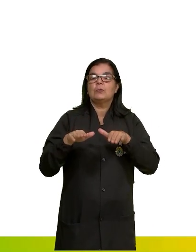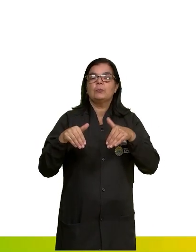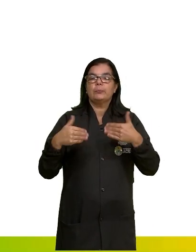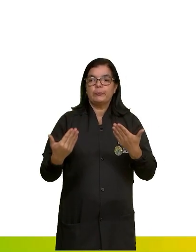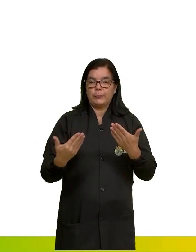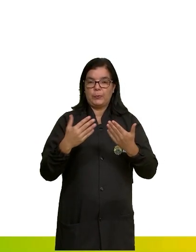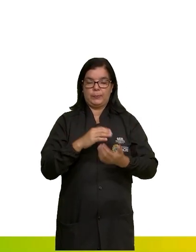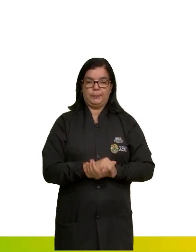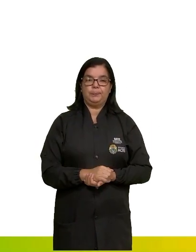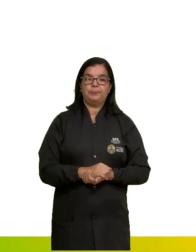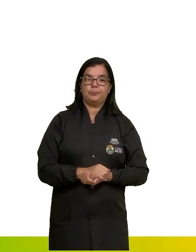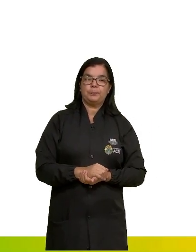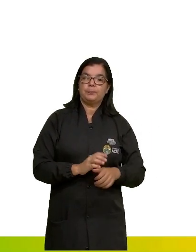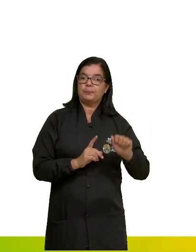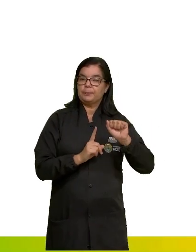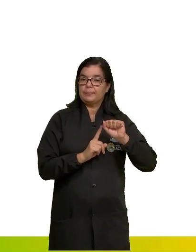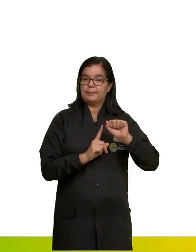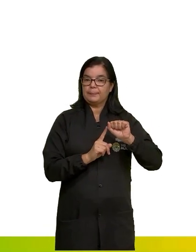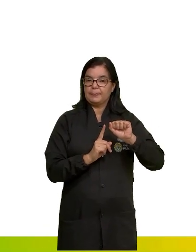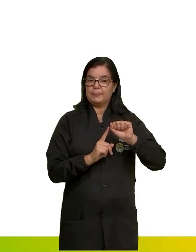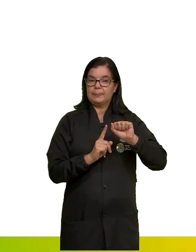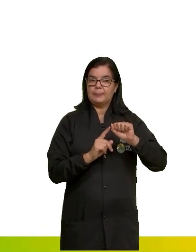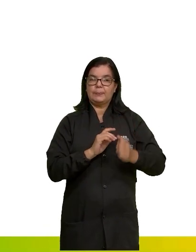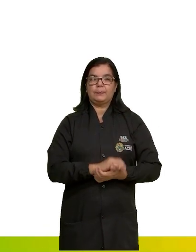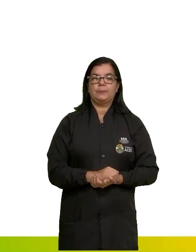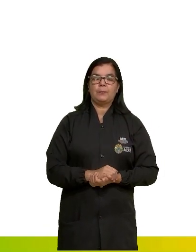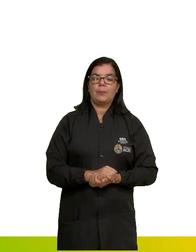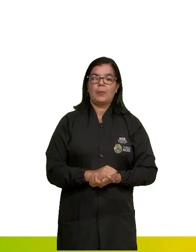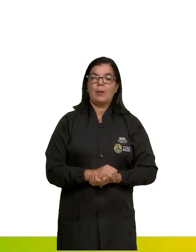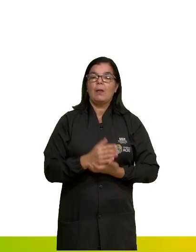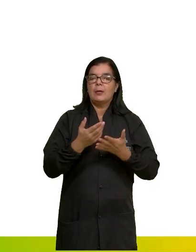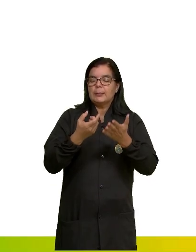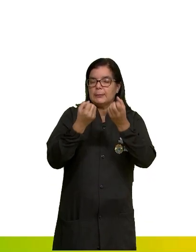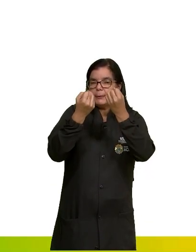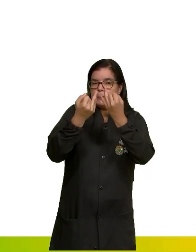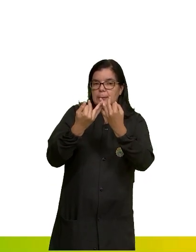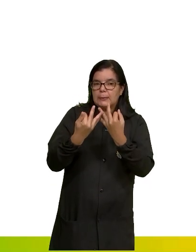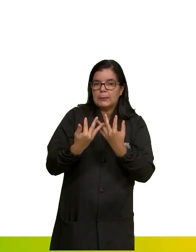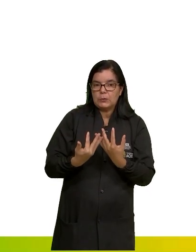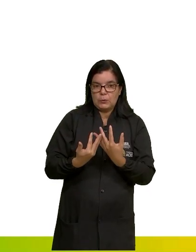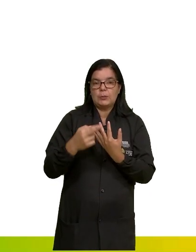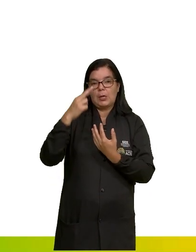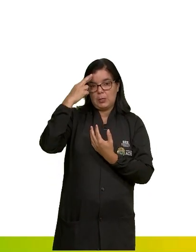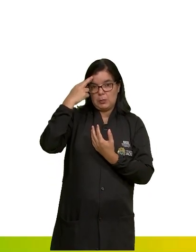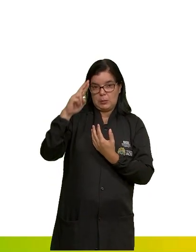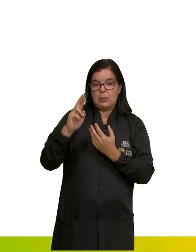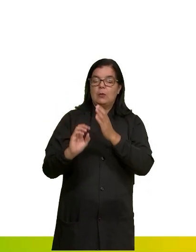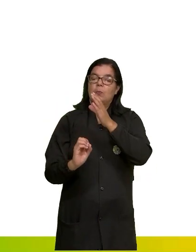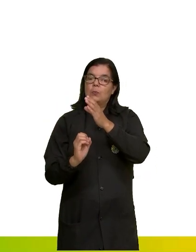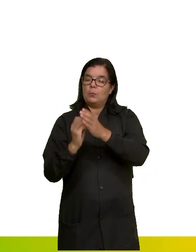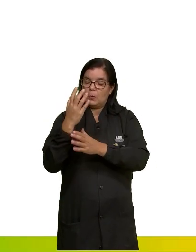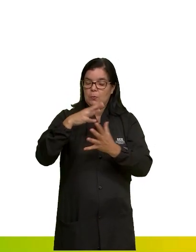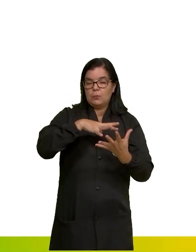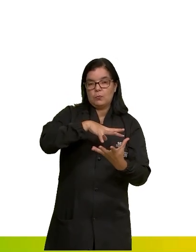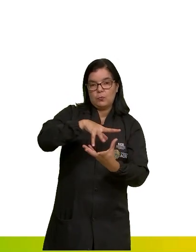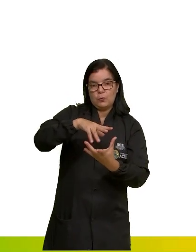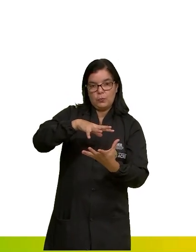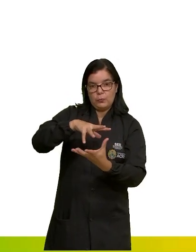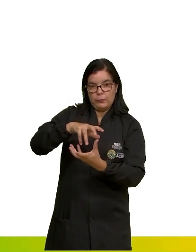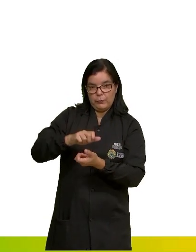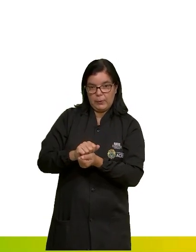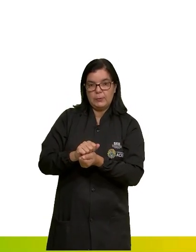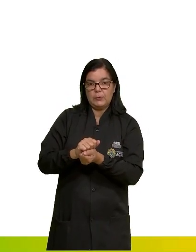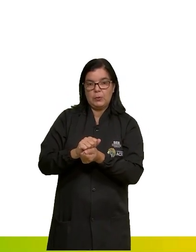mitologia por: letra A, buscar explicações racionais para a origem